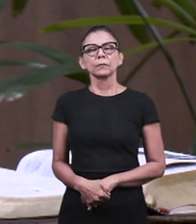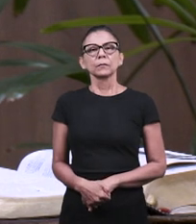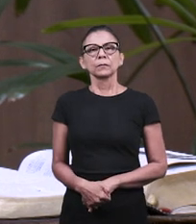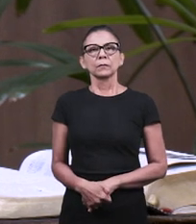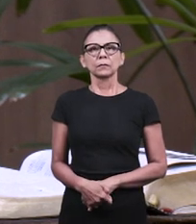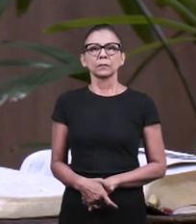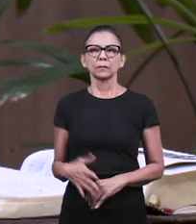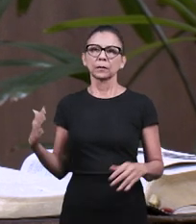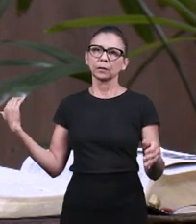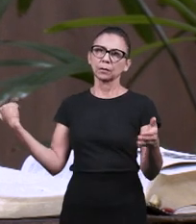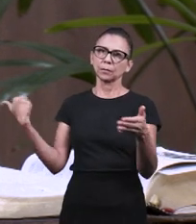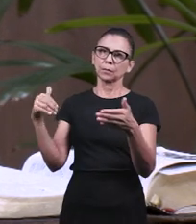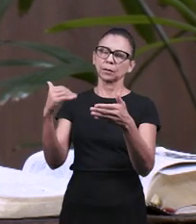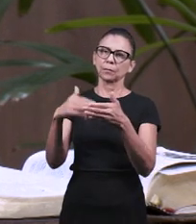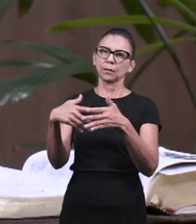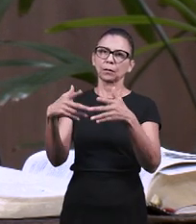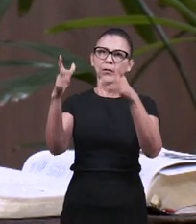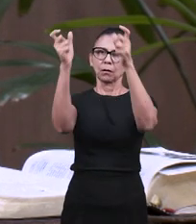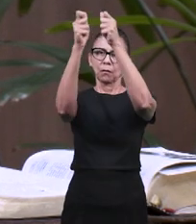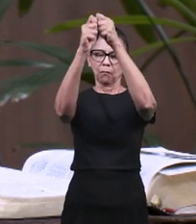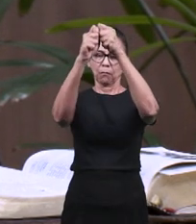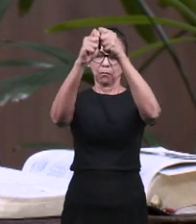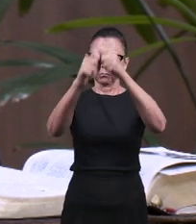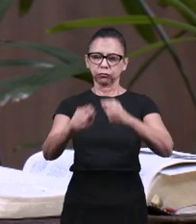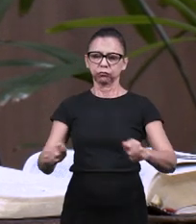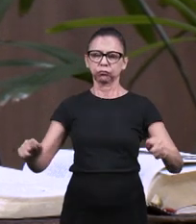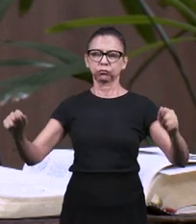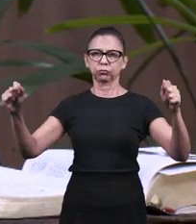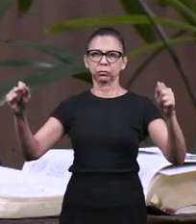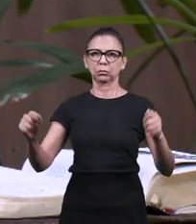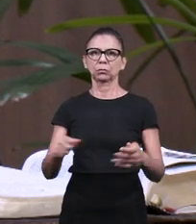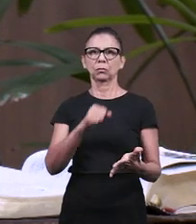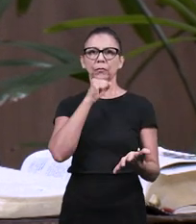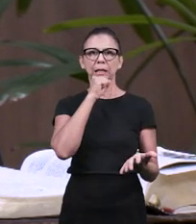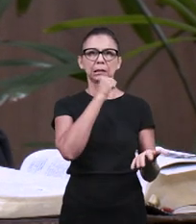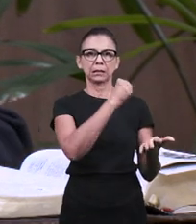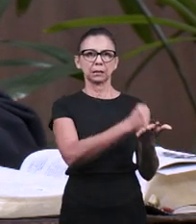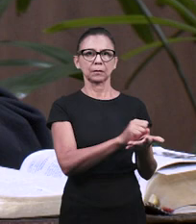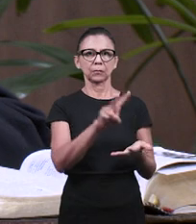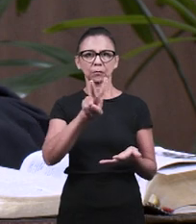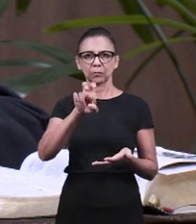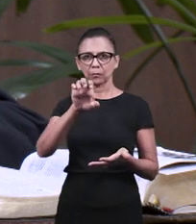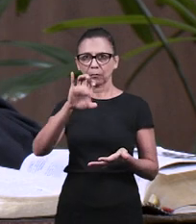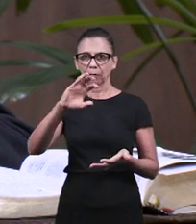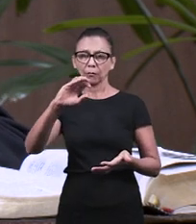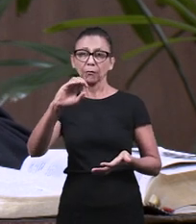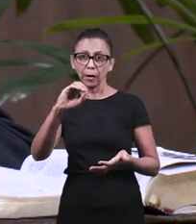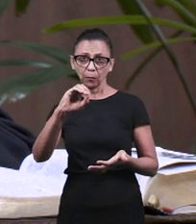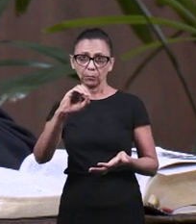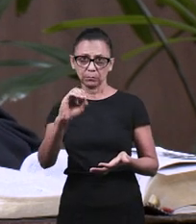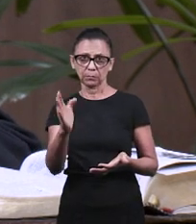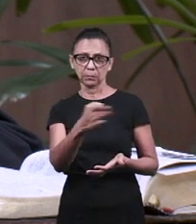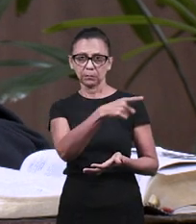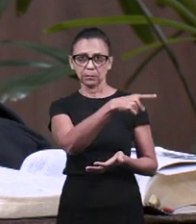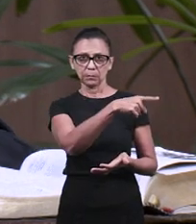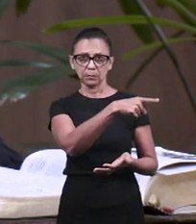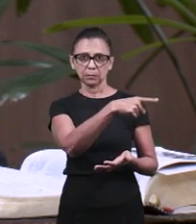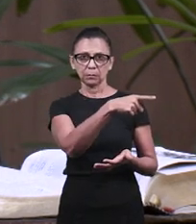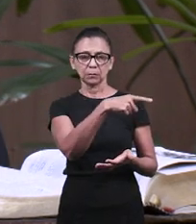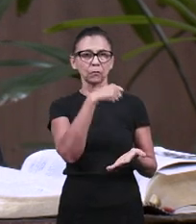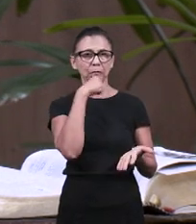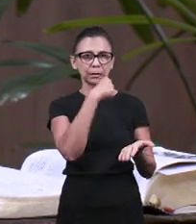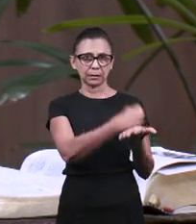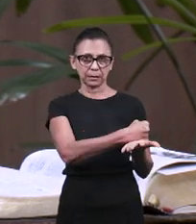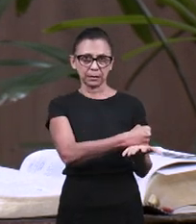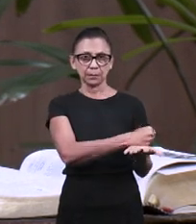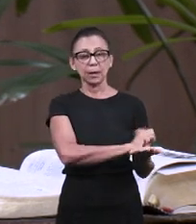porque até hoje o mesmo véu está por levantar na lição do Velho Testamento, o qual foi por Cristo abolido. Então,